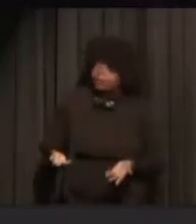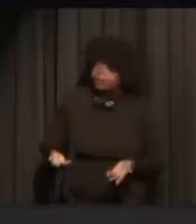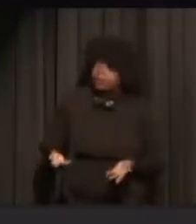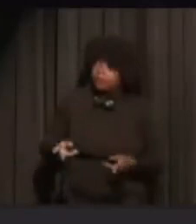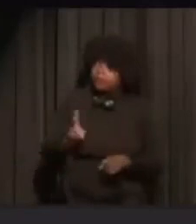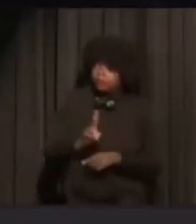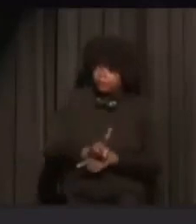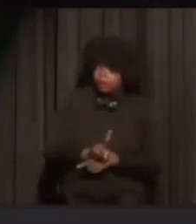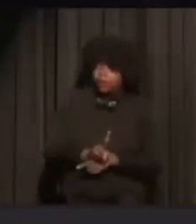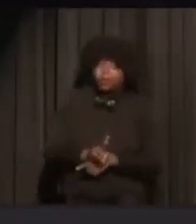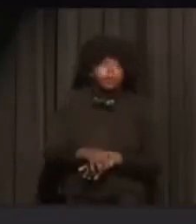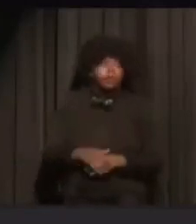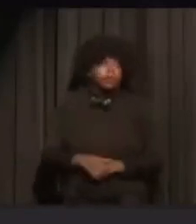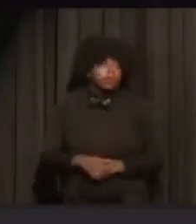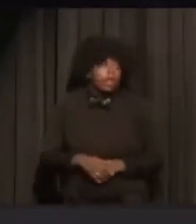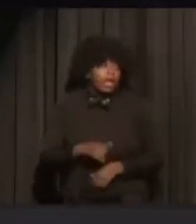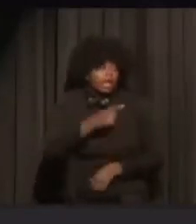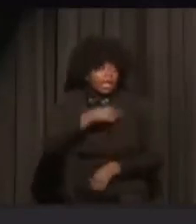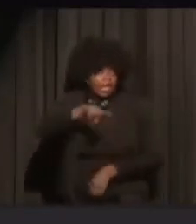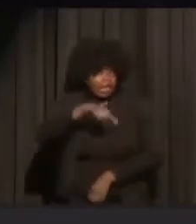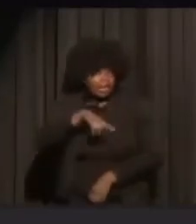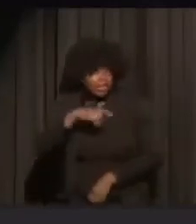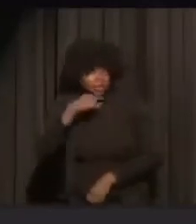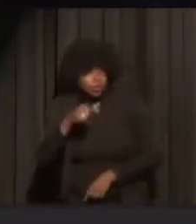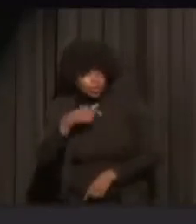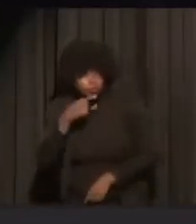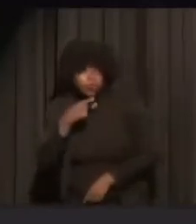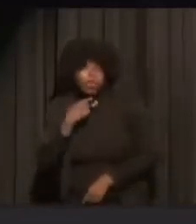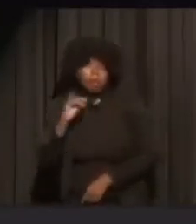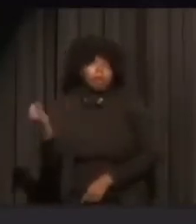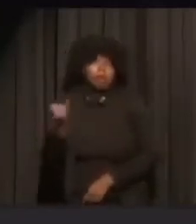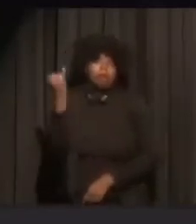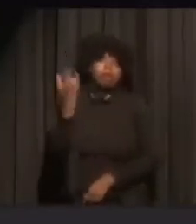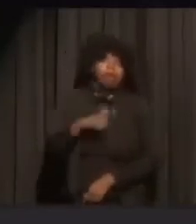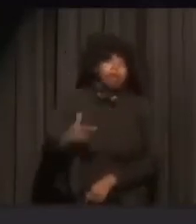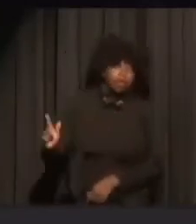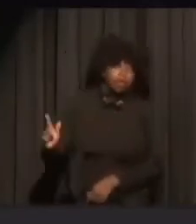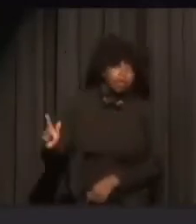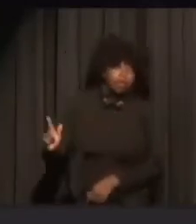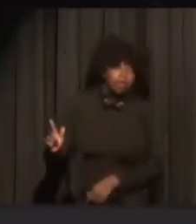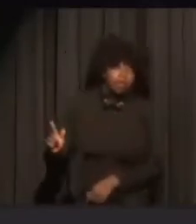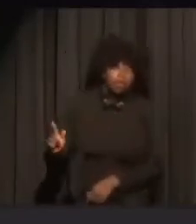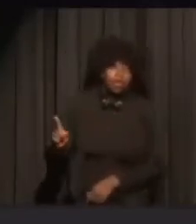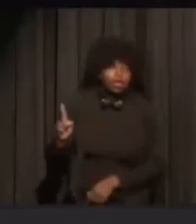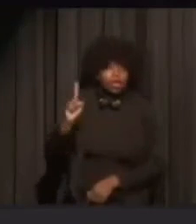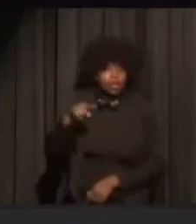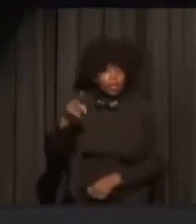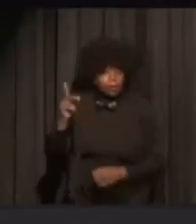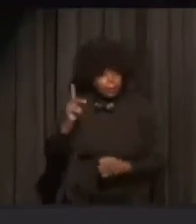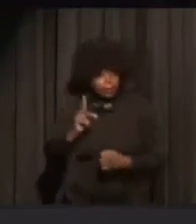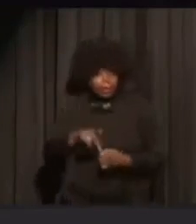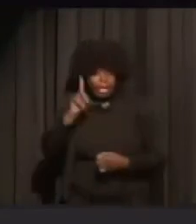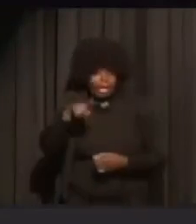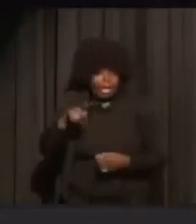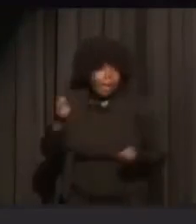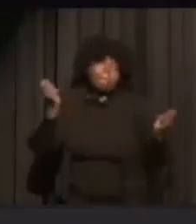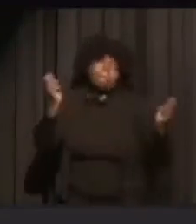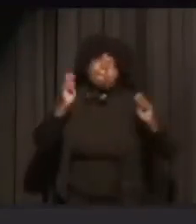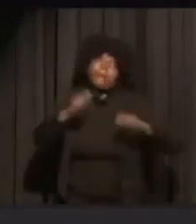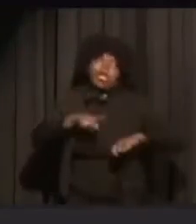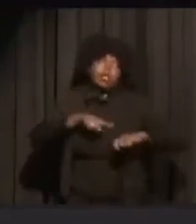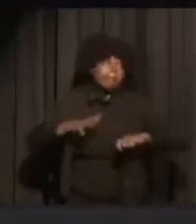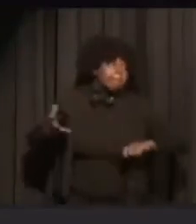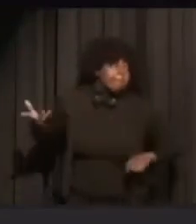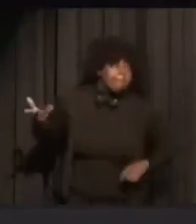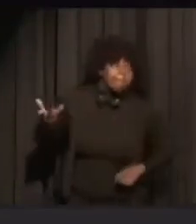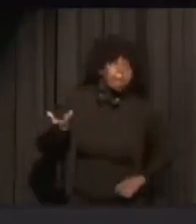nós estamos acho que aqui ninguém tem dúvida de que isso é importante aqui ninguém tem dúvida que a Petrobras é o melhor e mais habilitado